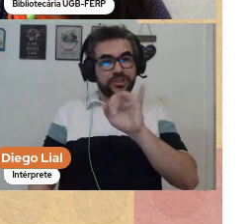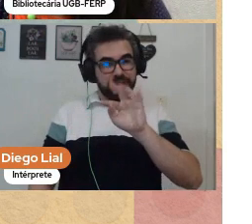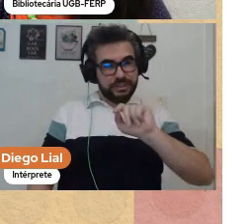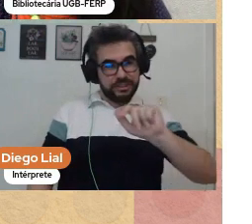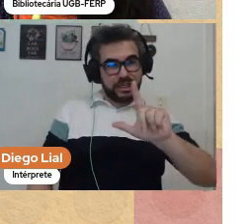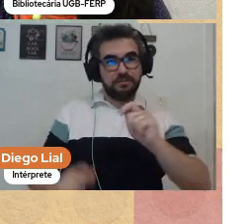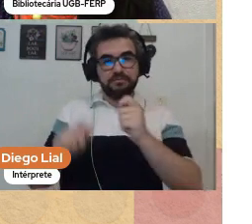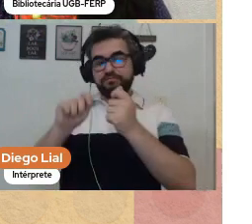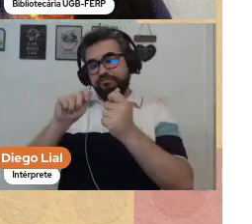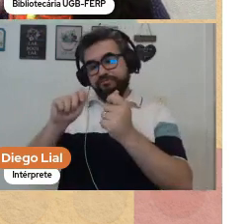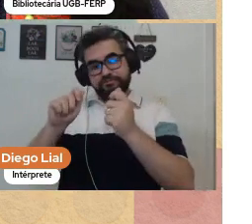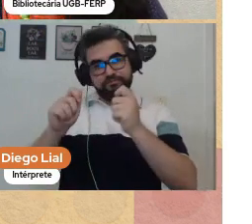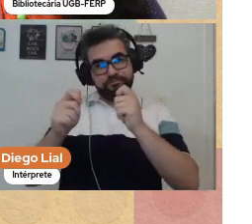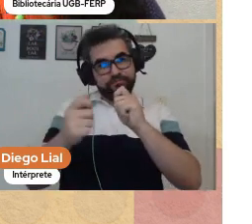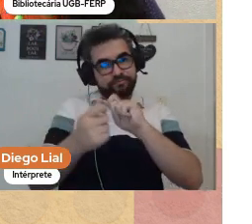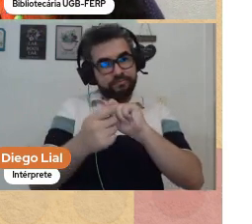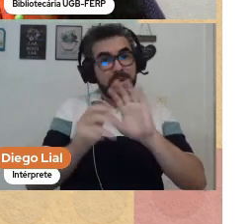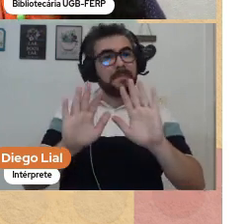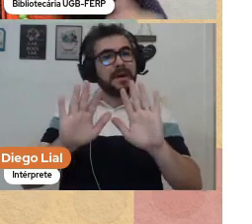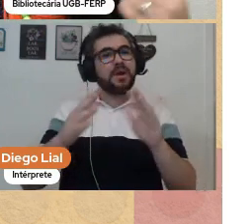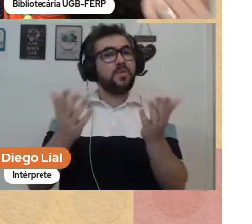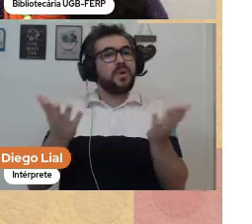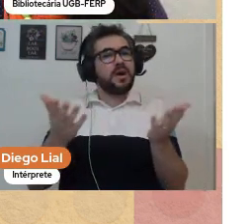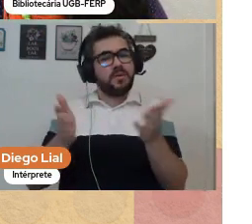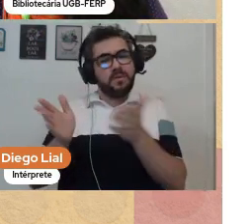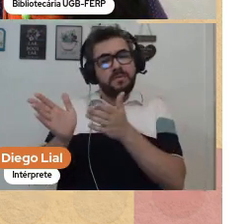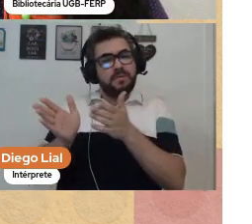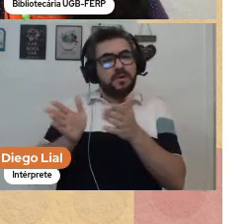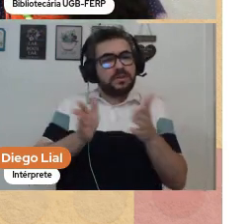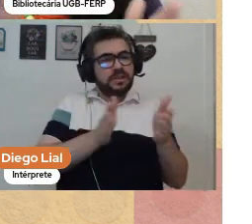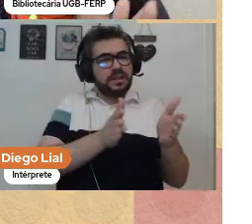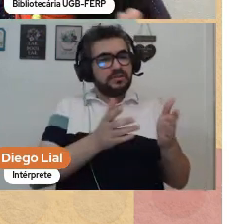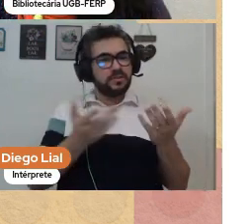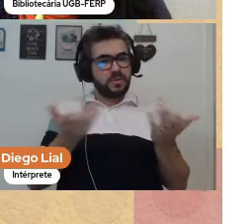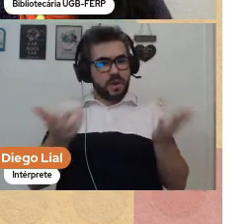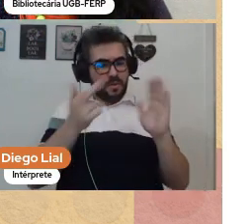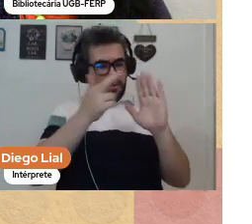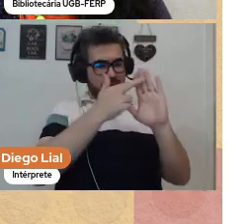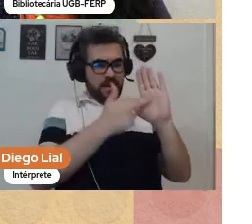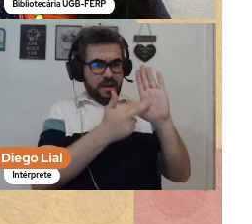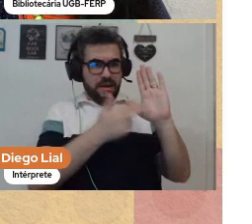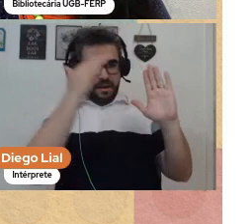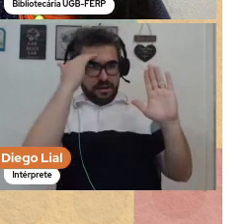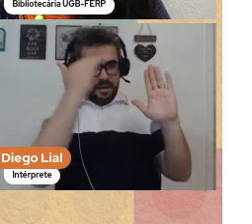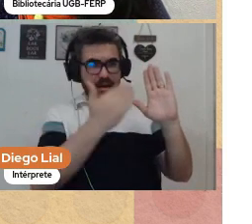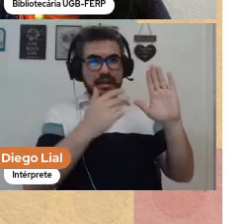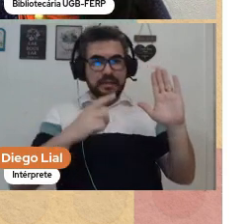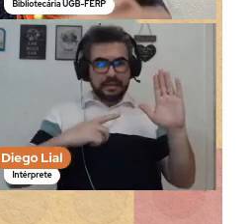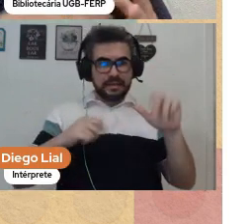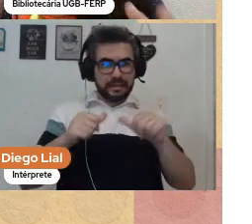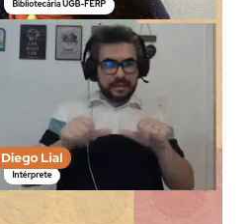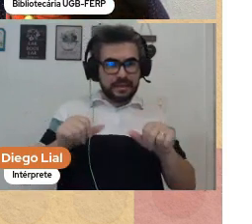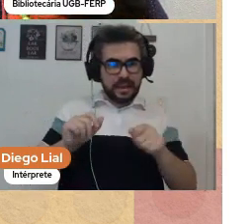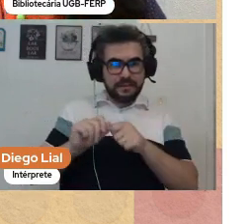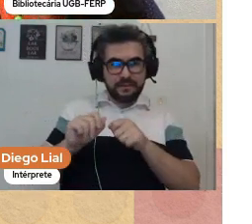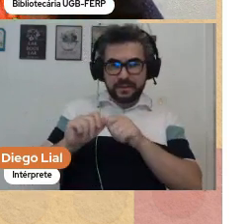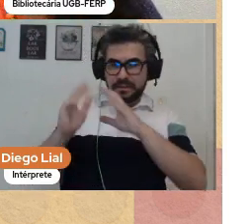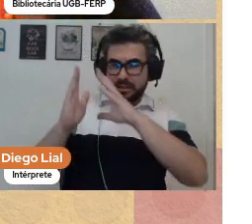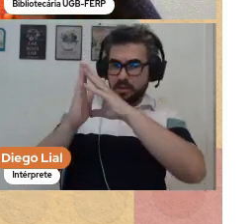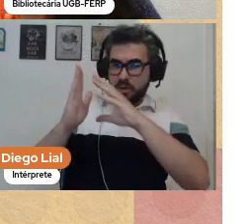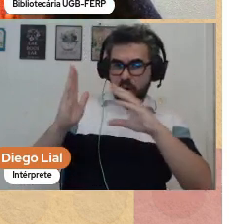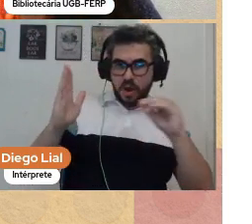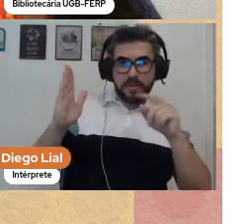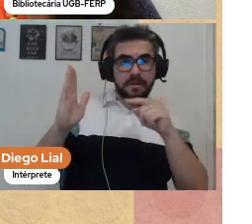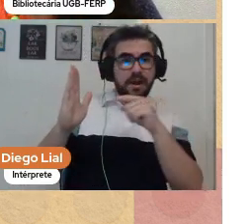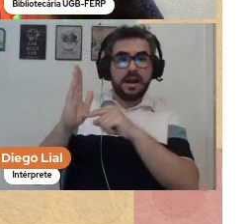a estrutura que está sendo? Está fazendo cópias de quê? Da cópia, né, obrigatória, mandatória, e está